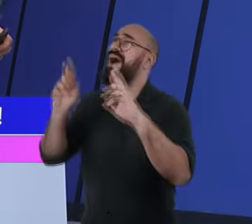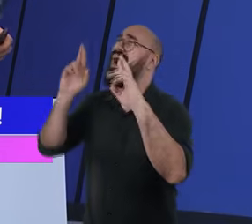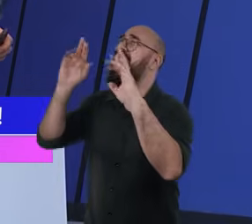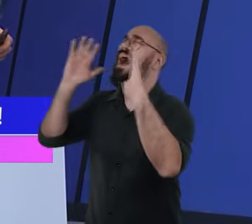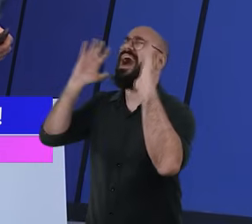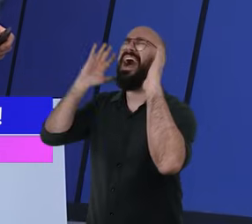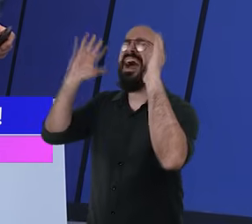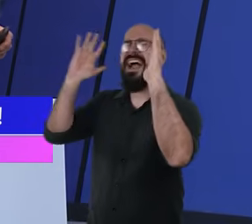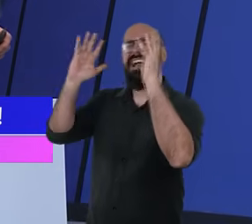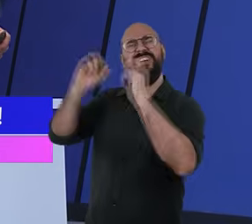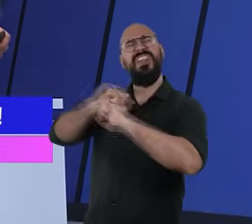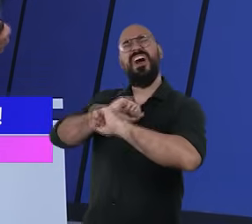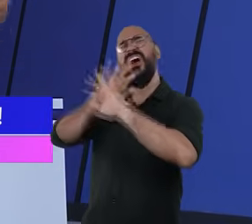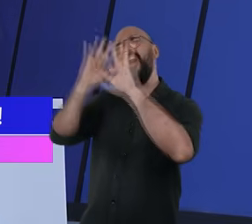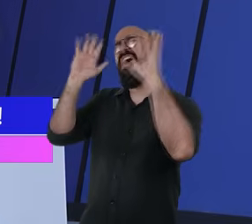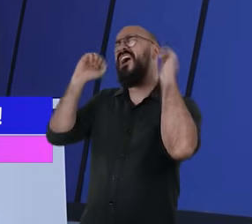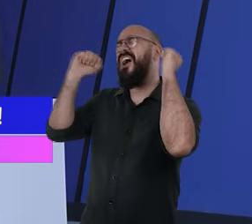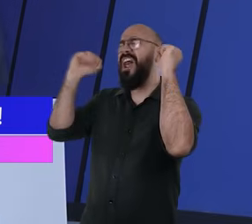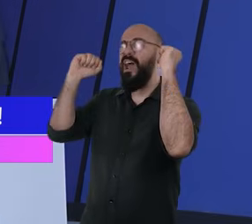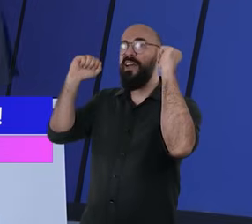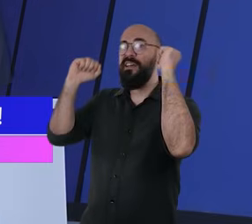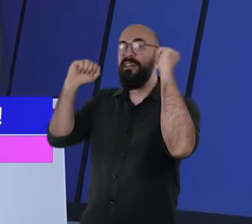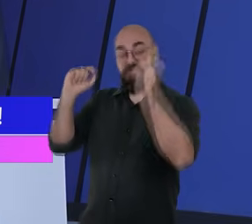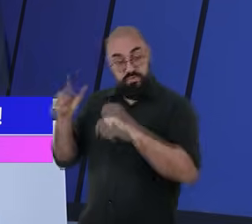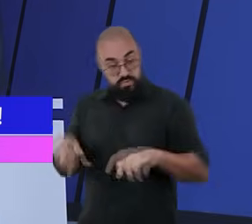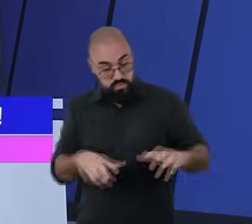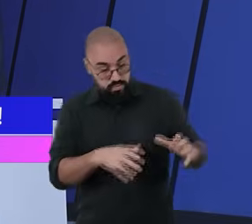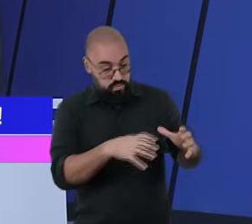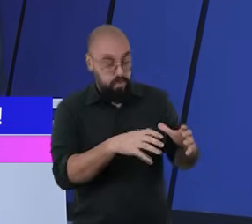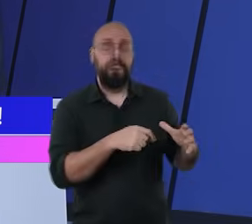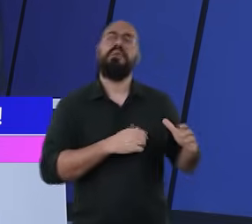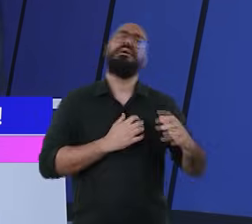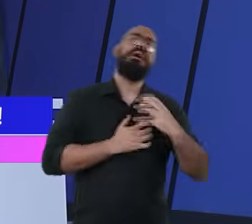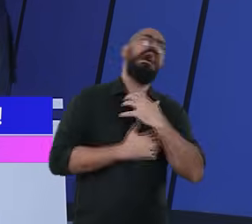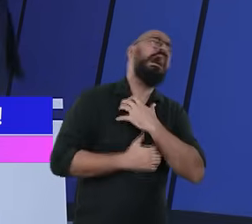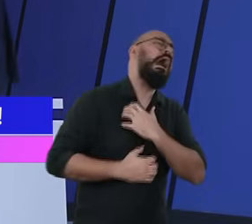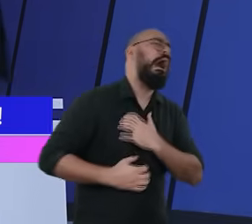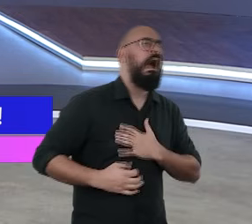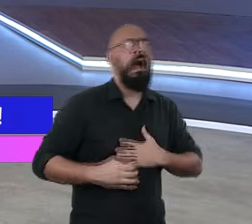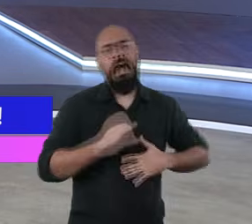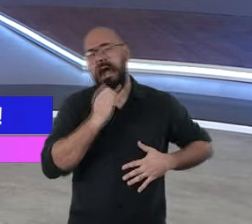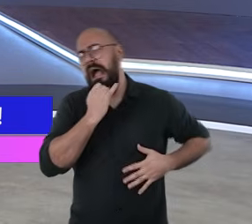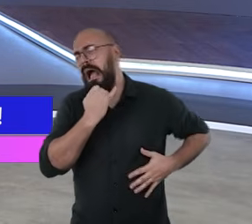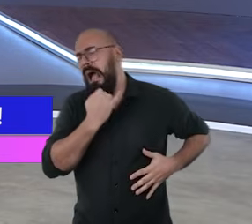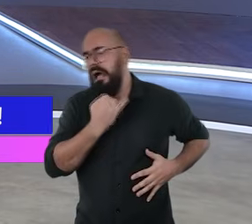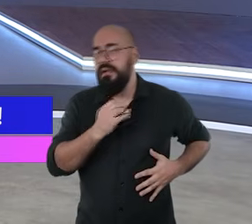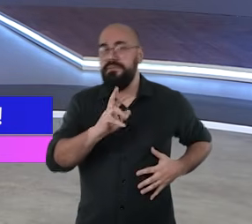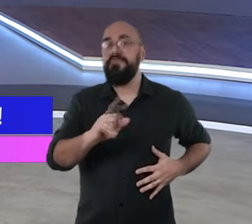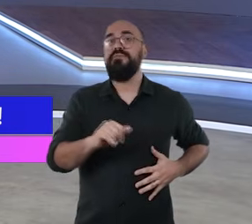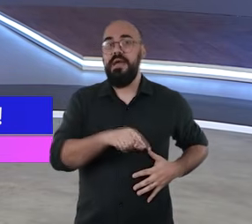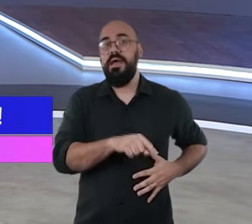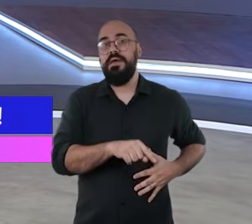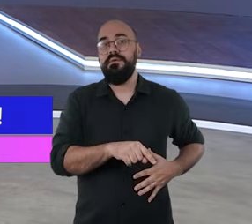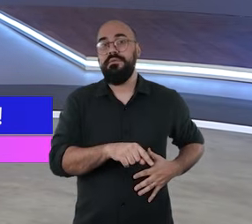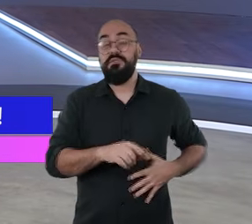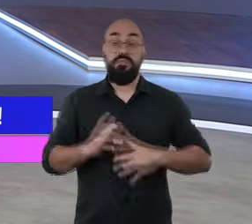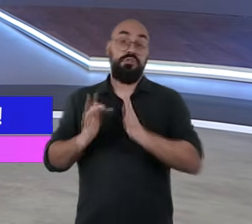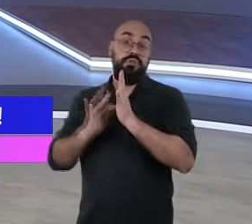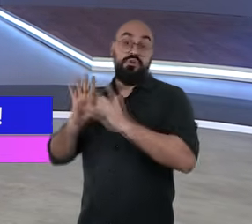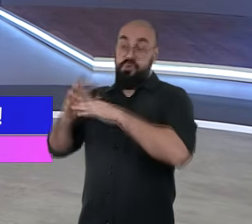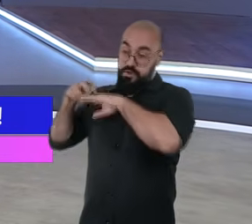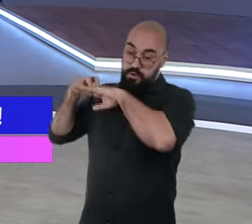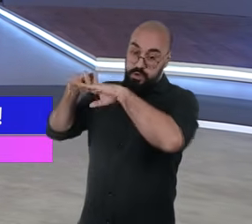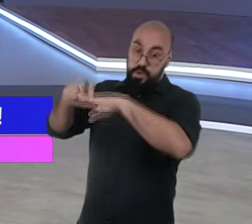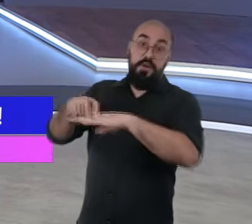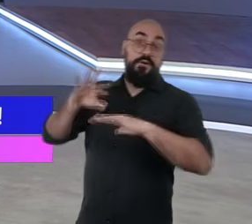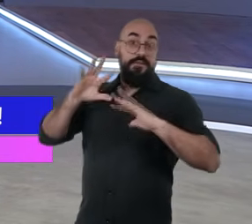pessoas e é tragédia e tristeza para um outro grupo de pessoas. Quando Jesus voltar, ele vem